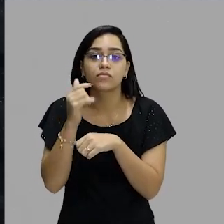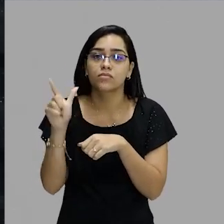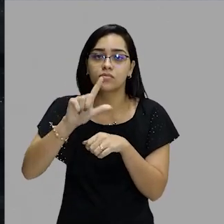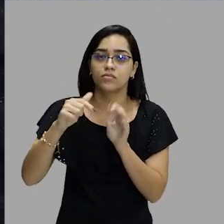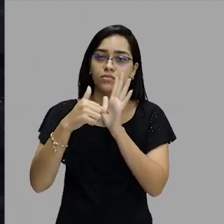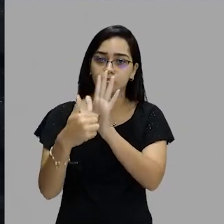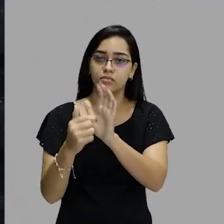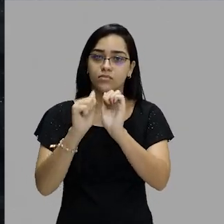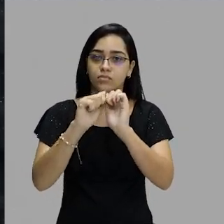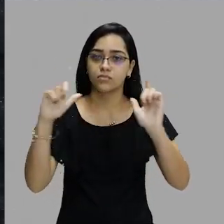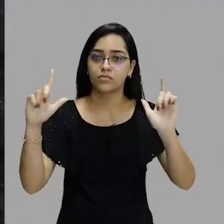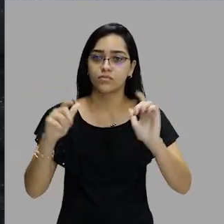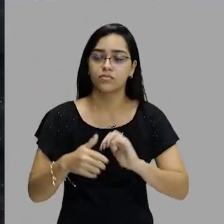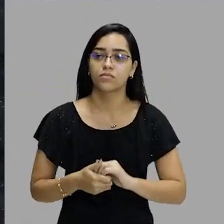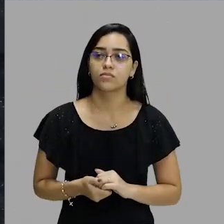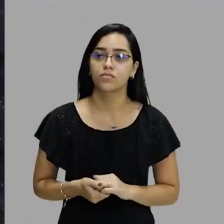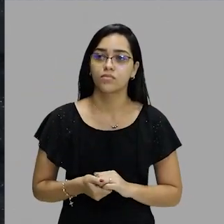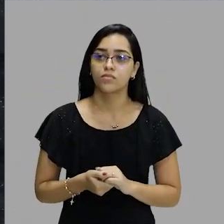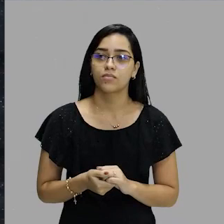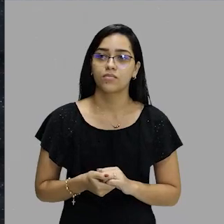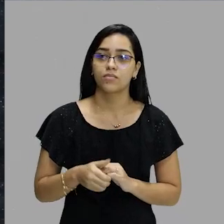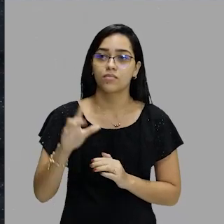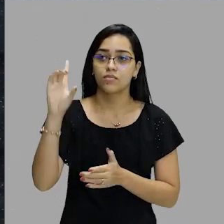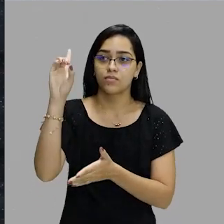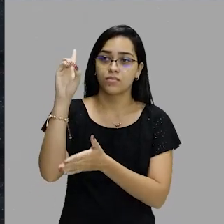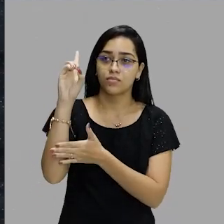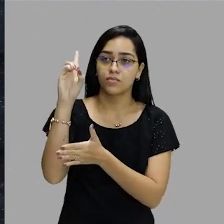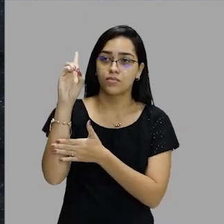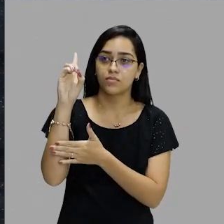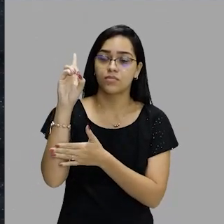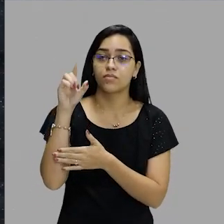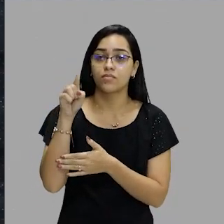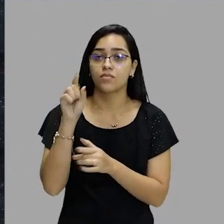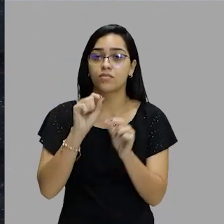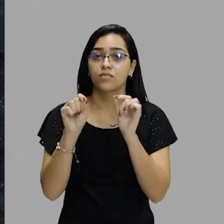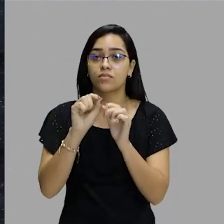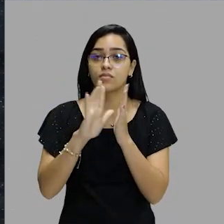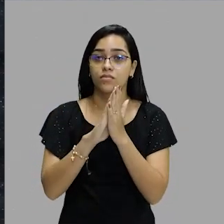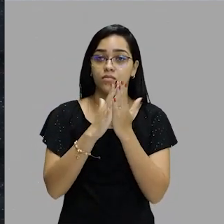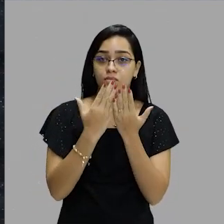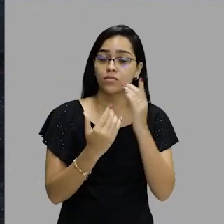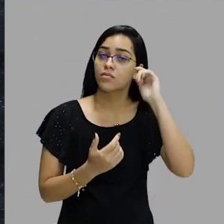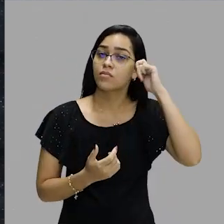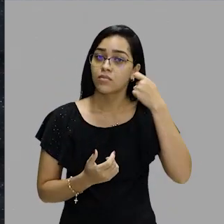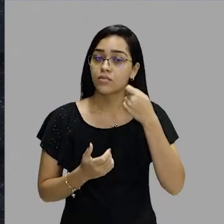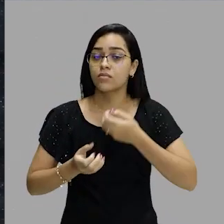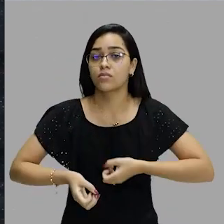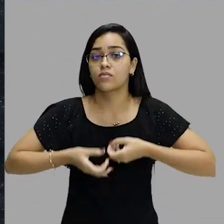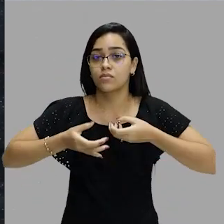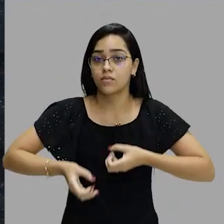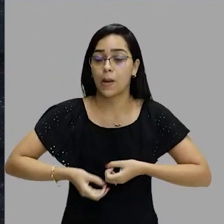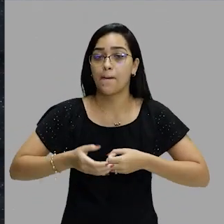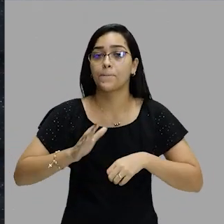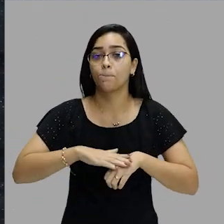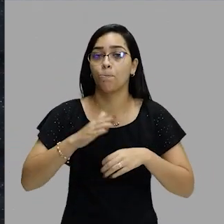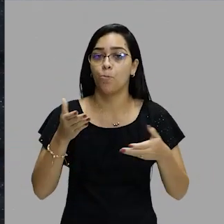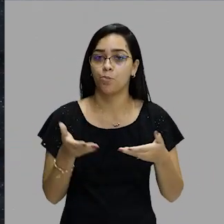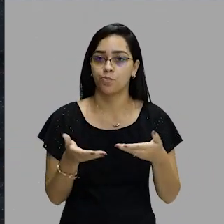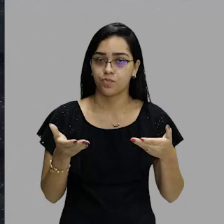por favor, na tela para eles. Aí, ó, na direita, né? Do lado esquerdo, você tem Cadernos Negros, que é uma produção mais